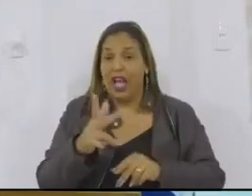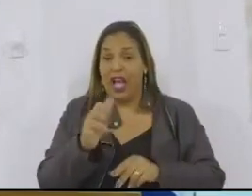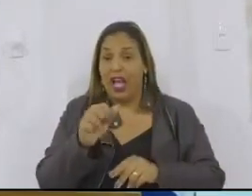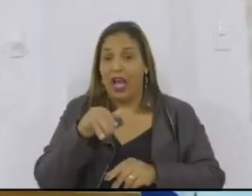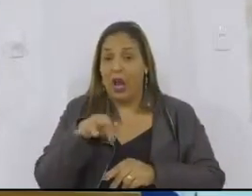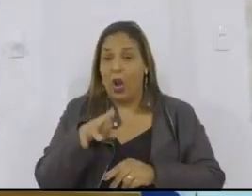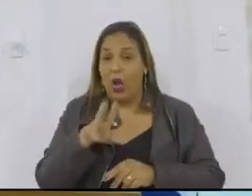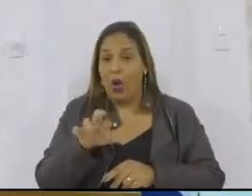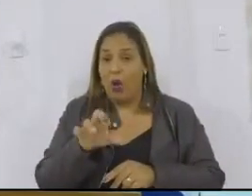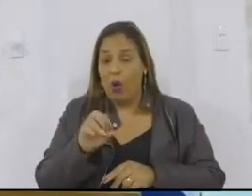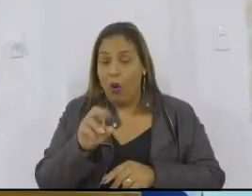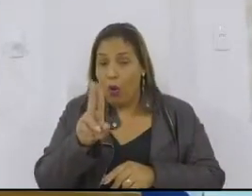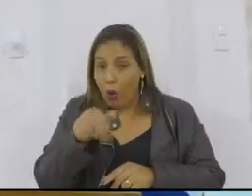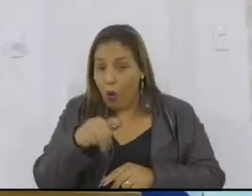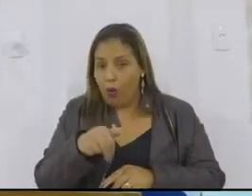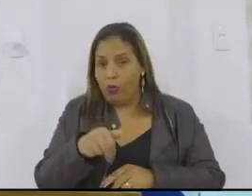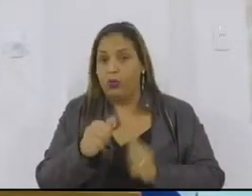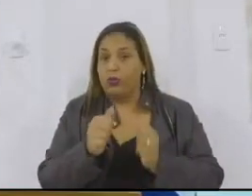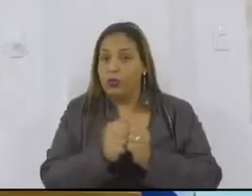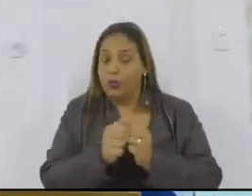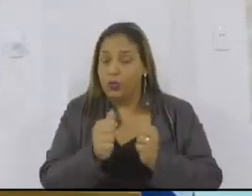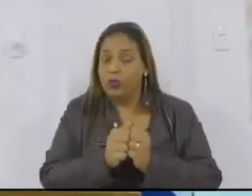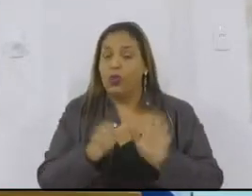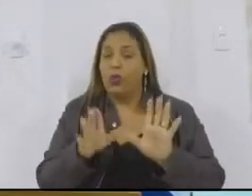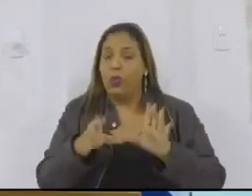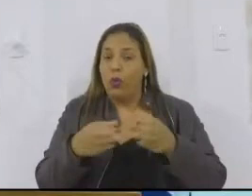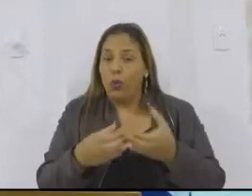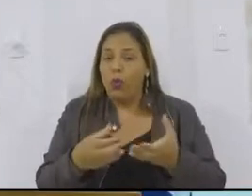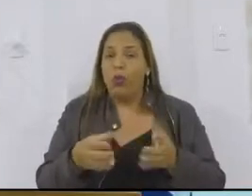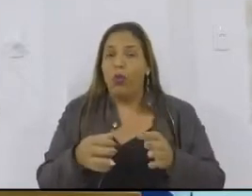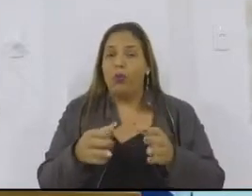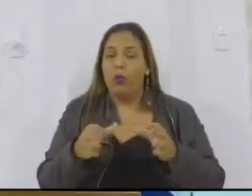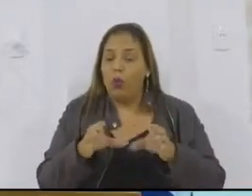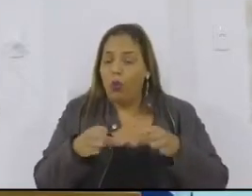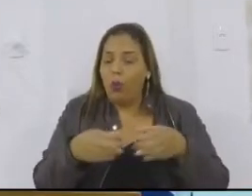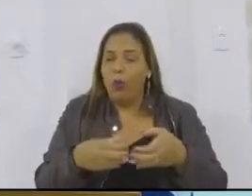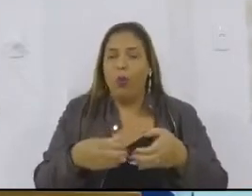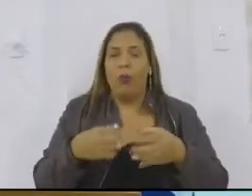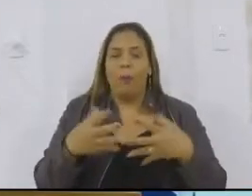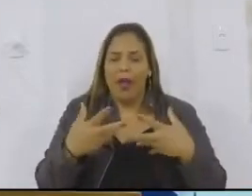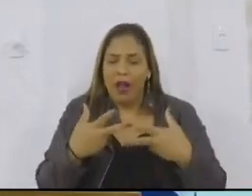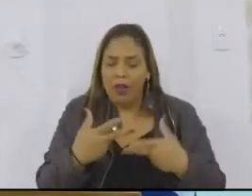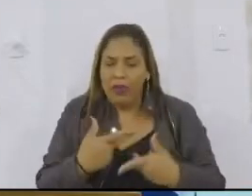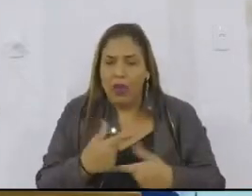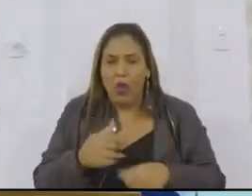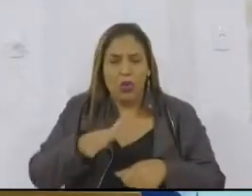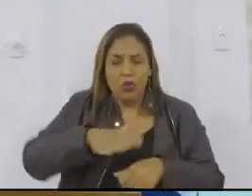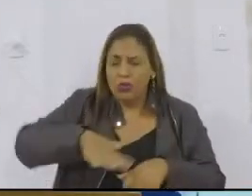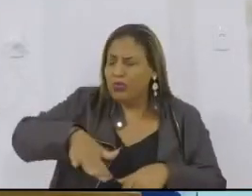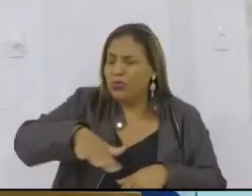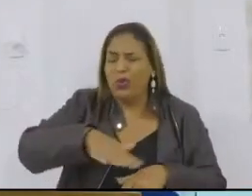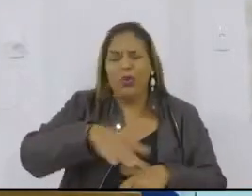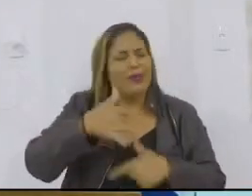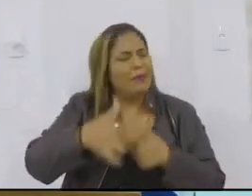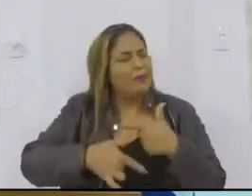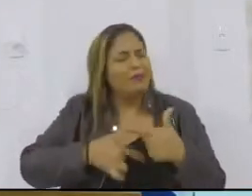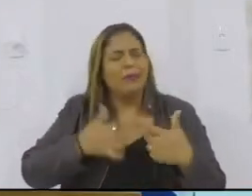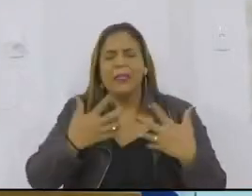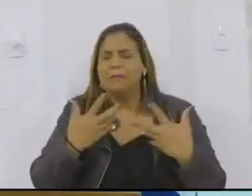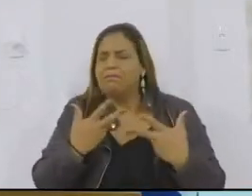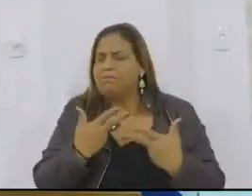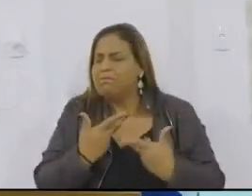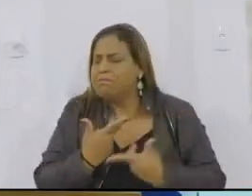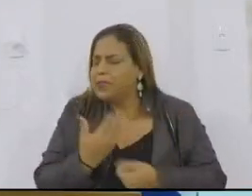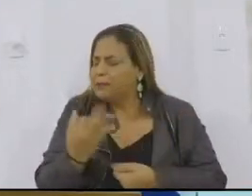como toda a sua equipe, a Yasmin Aguiar, a Duda Abreu, o Jonathan, todos eles estão fazendo um trabalho de grande